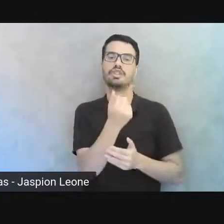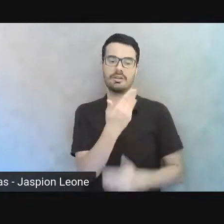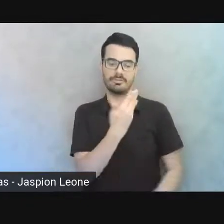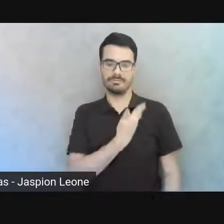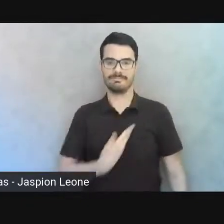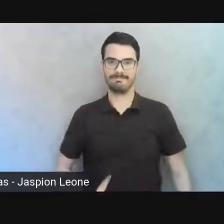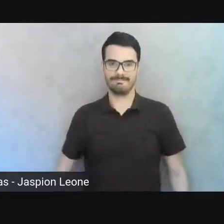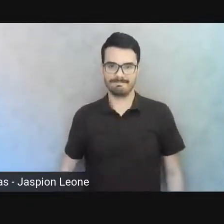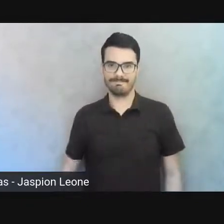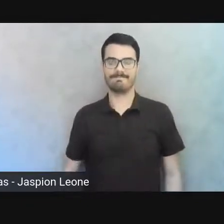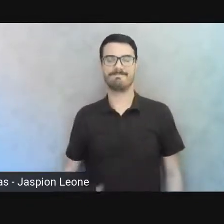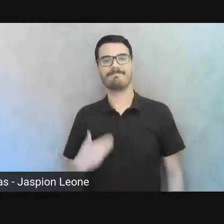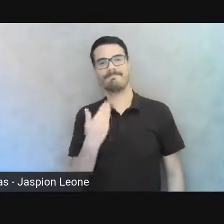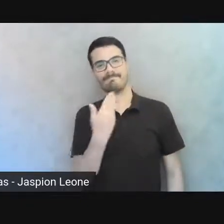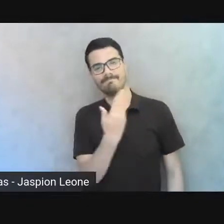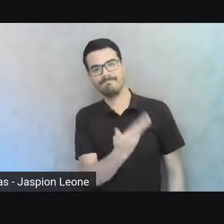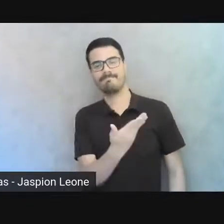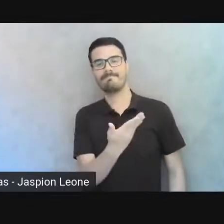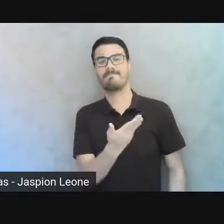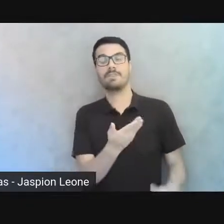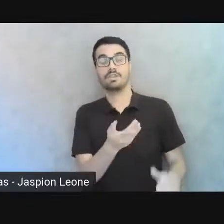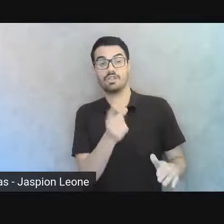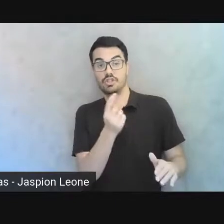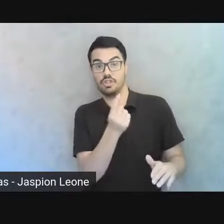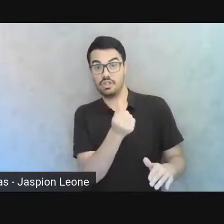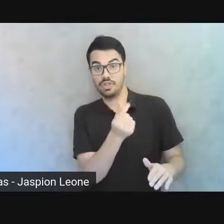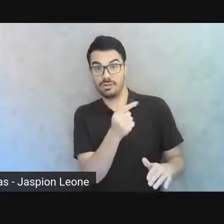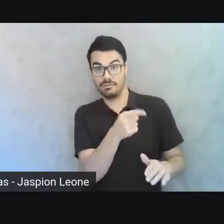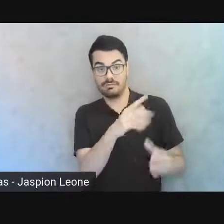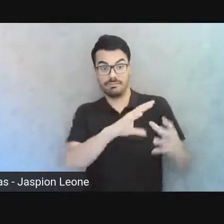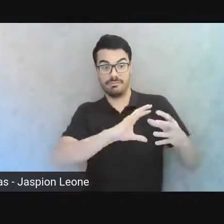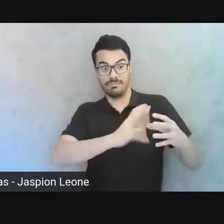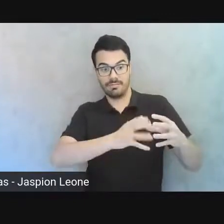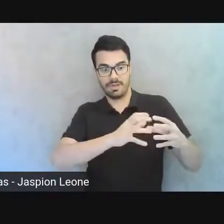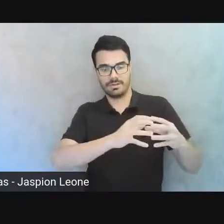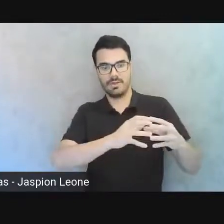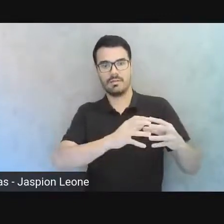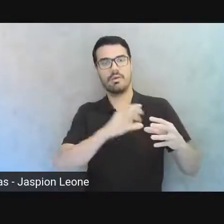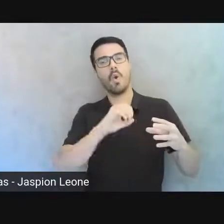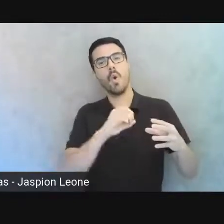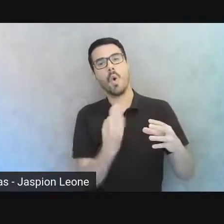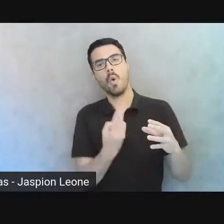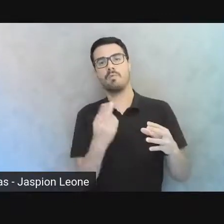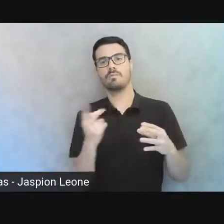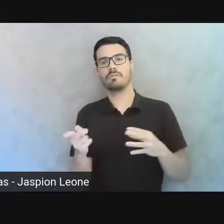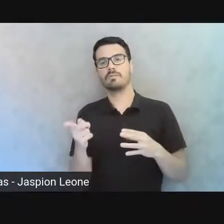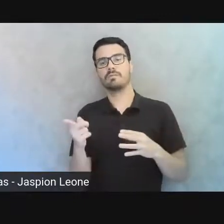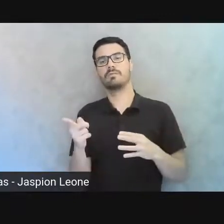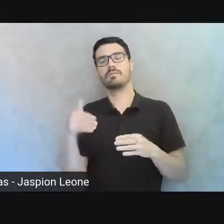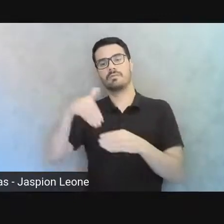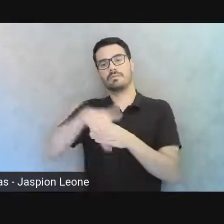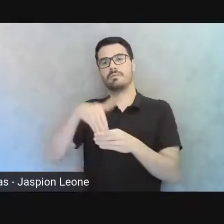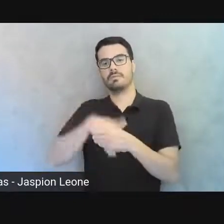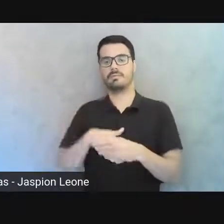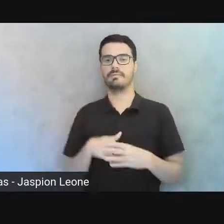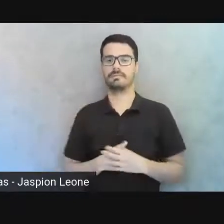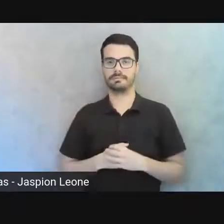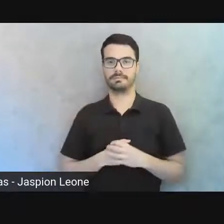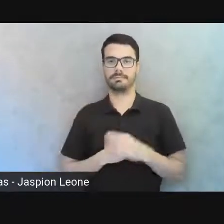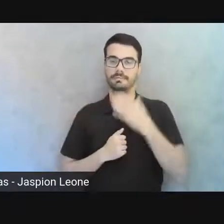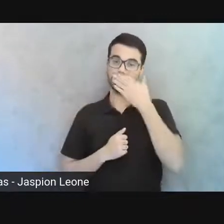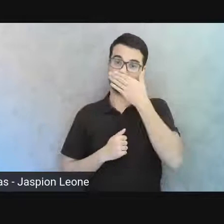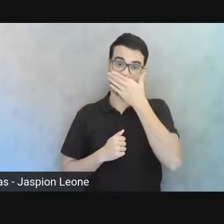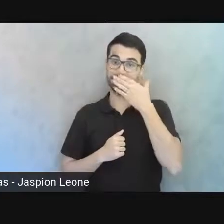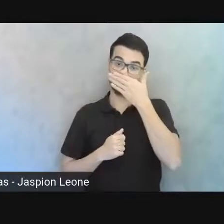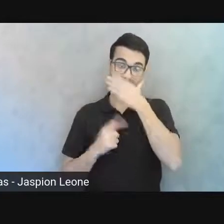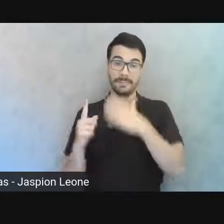seja via fundo partidário ou via fundo eleitoral. Como a gente não